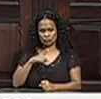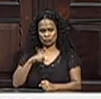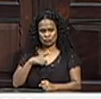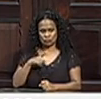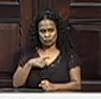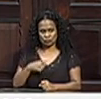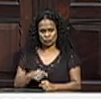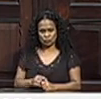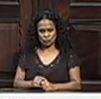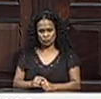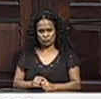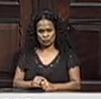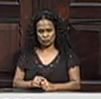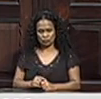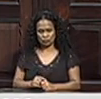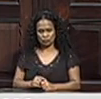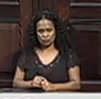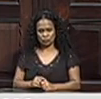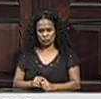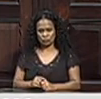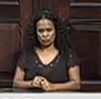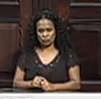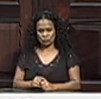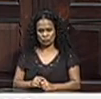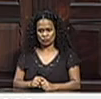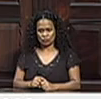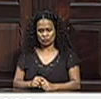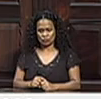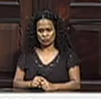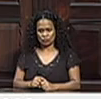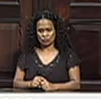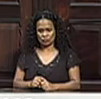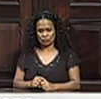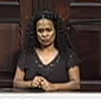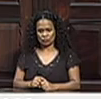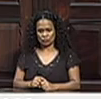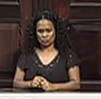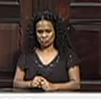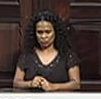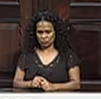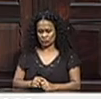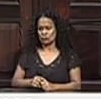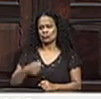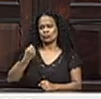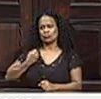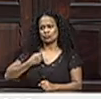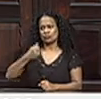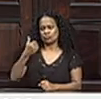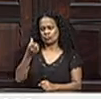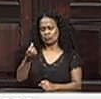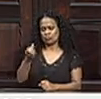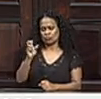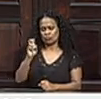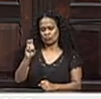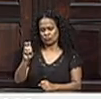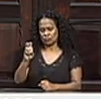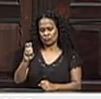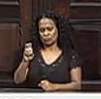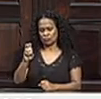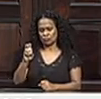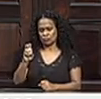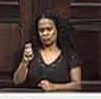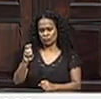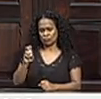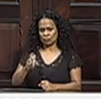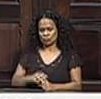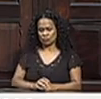destaque. Perfeitamente. E eu, justificando o deputado Gilberto Palmares, a emenda 65, que trata dos biólogos, o biólogo